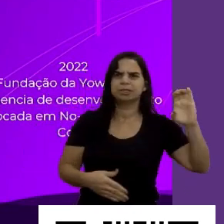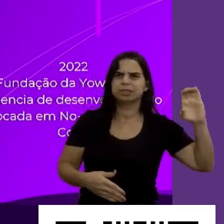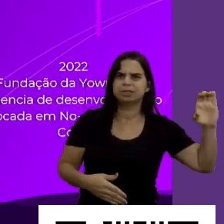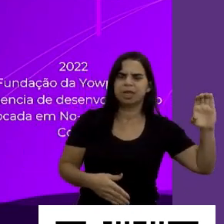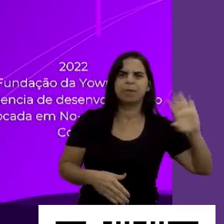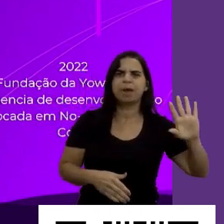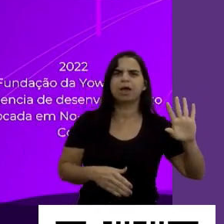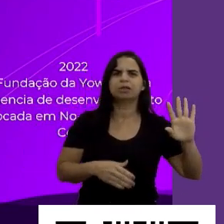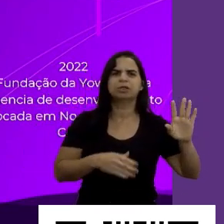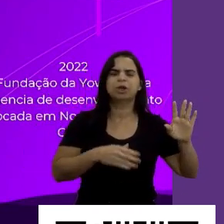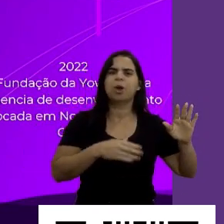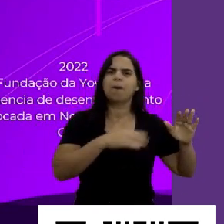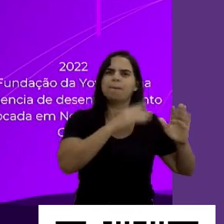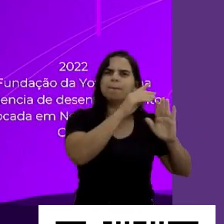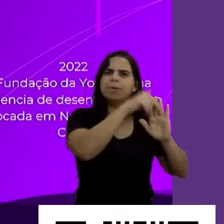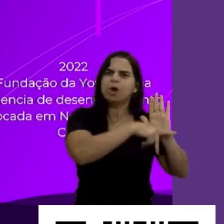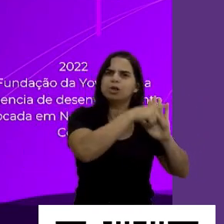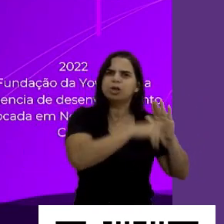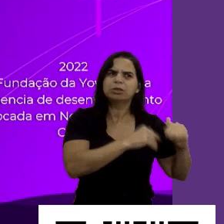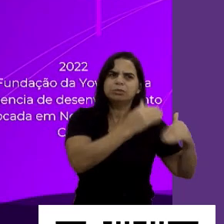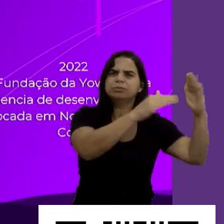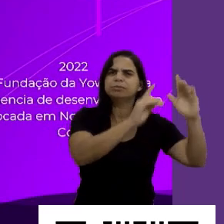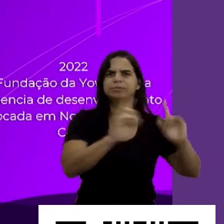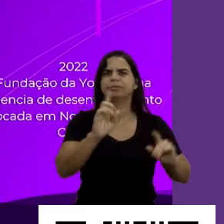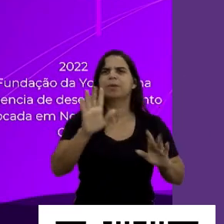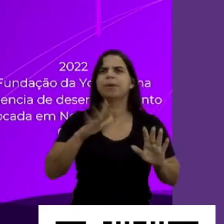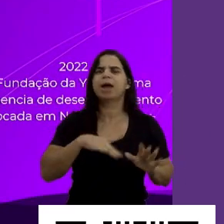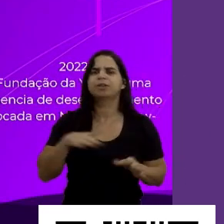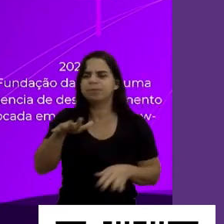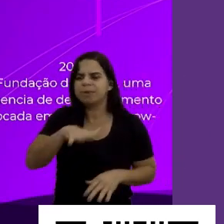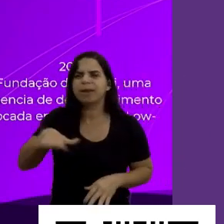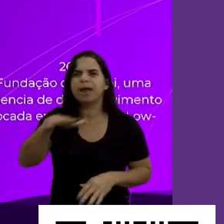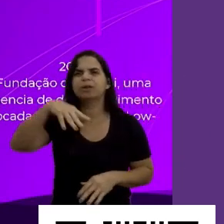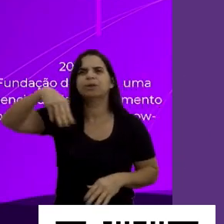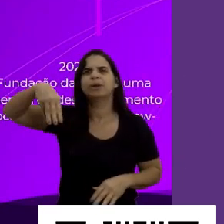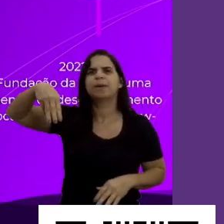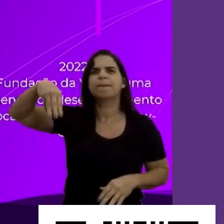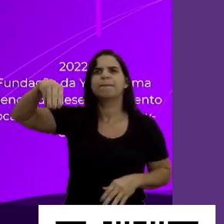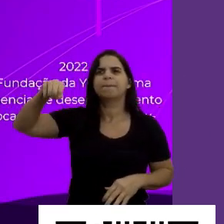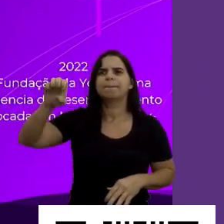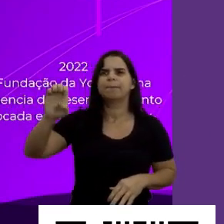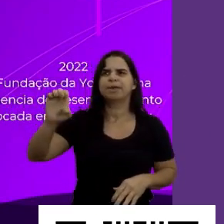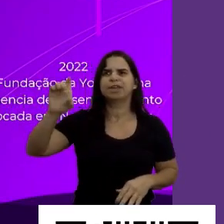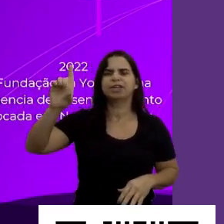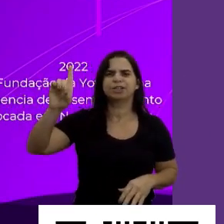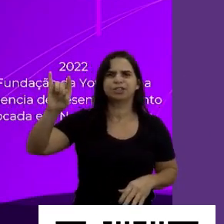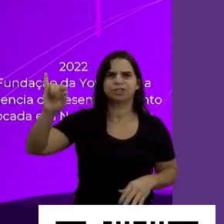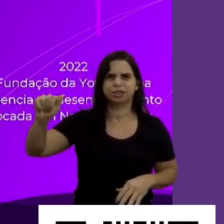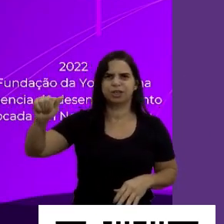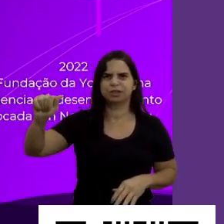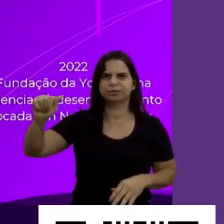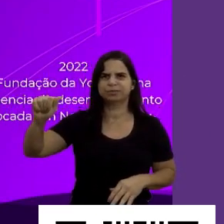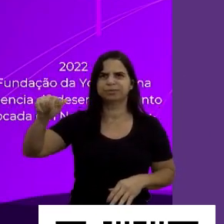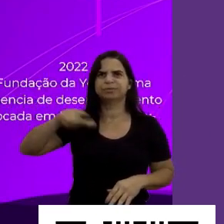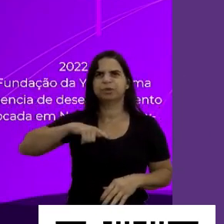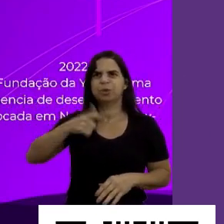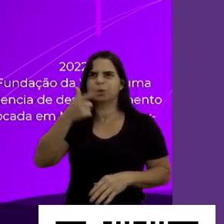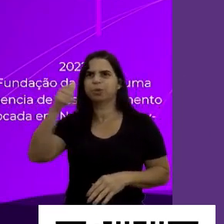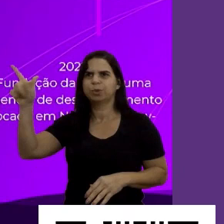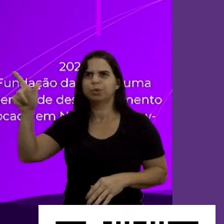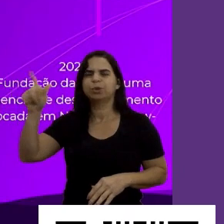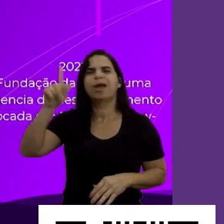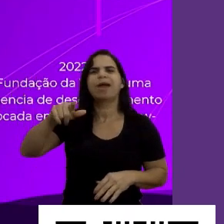oportunidade no mercado de mídia ó para quem não sabe é um mercado de mídia Alt of home que é essas